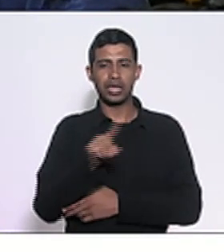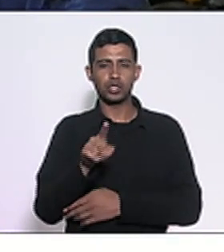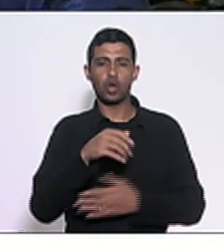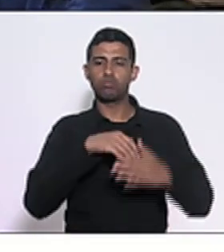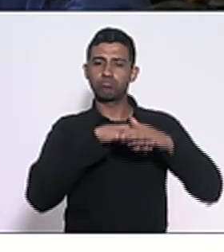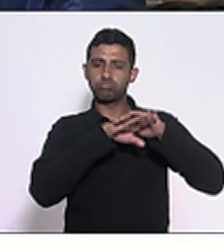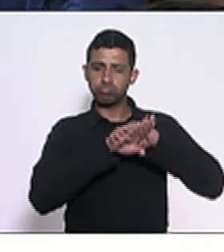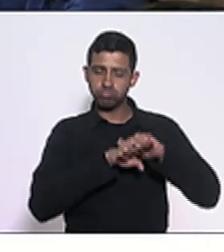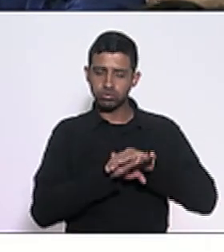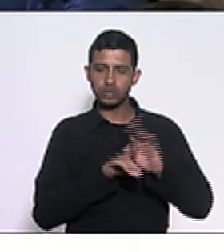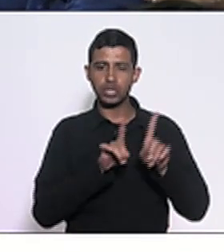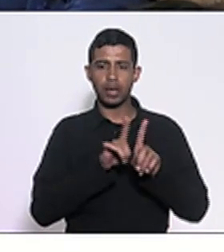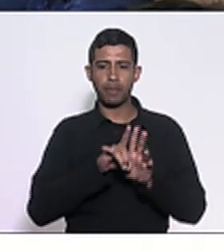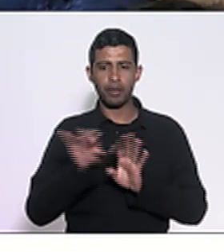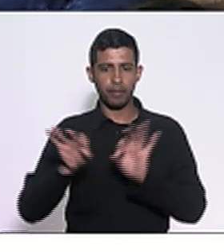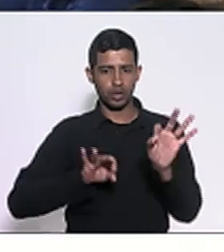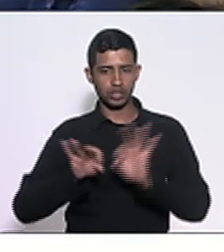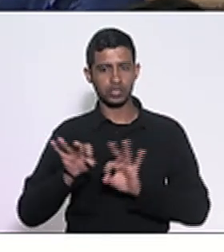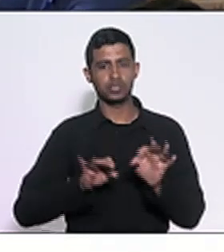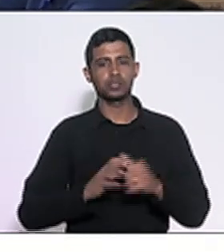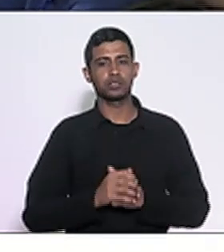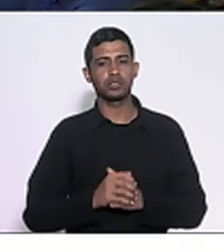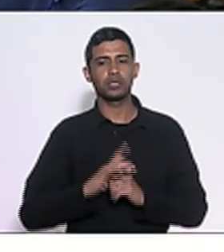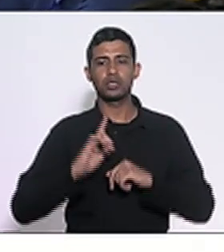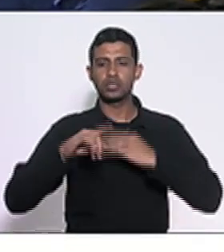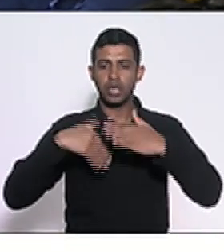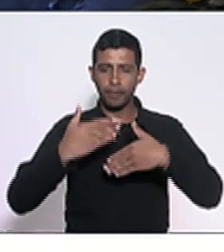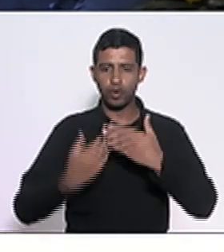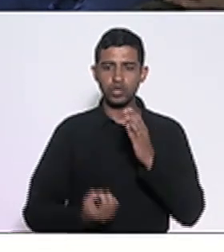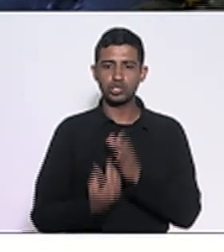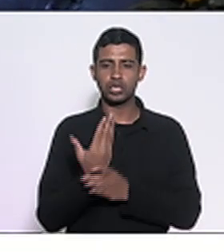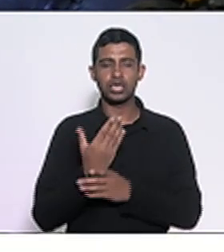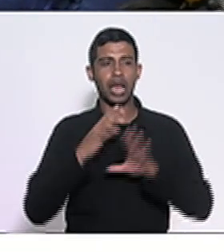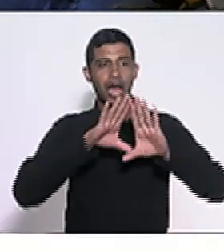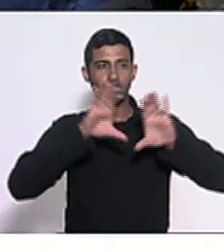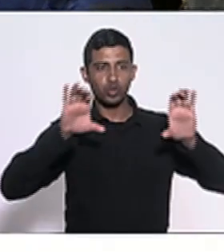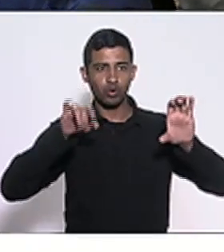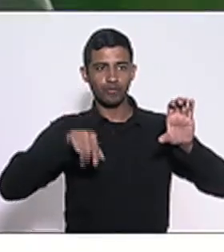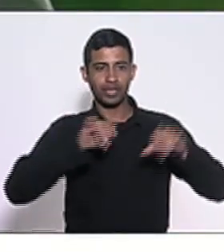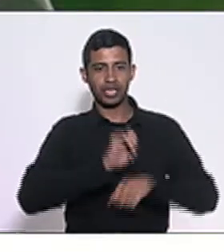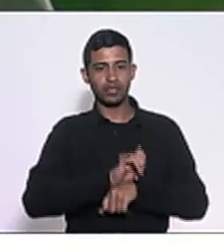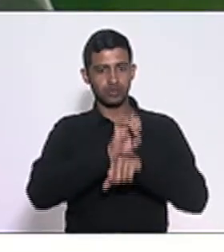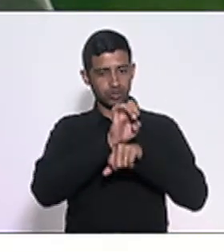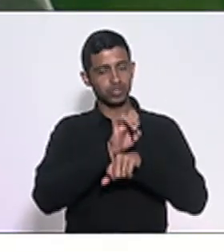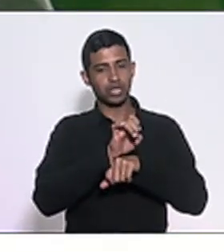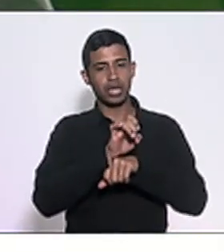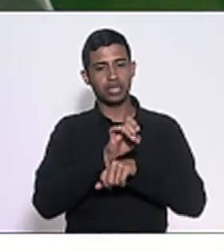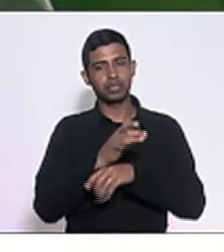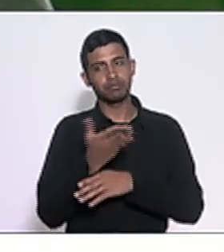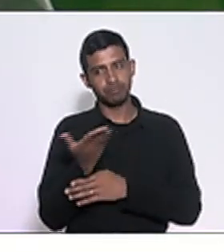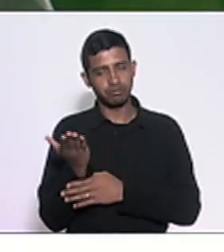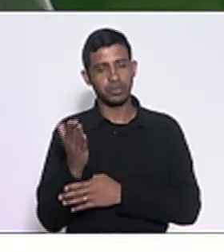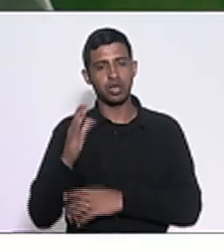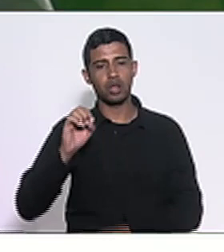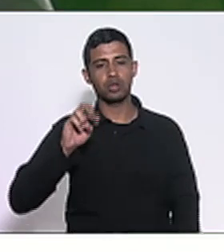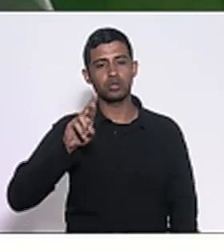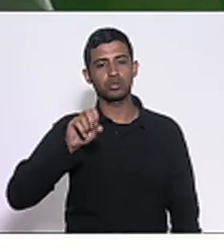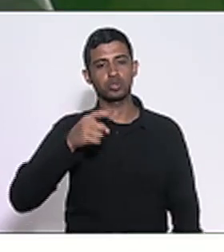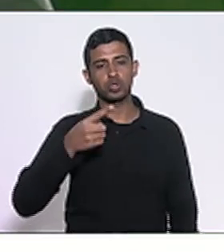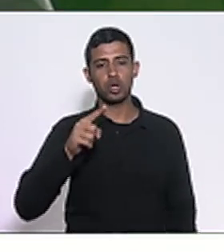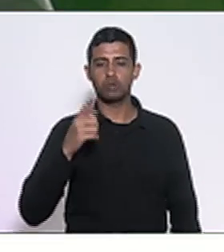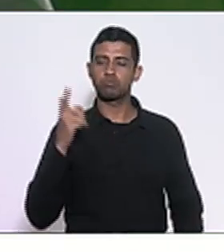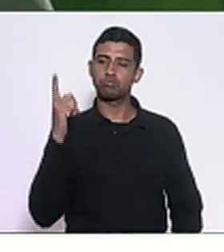armazenagem quanto de processamento, e a partir daí criar uma nuvem do Estado, onde os órgãos vão poder,